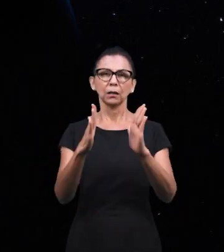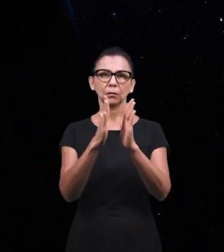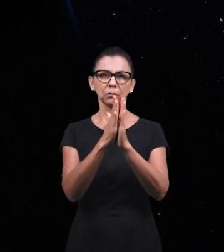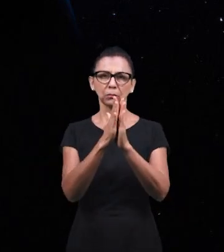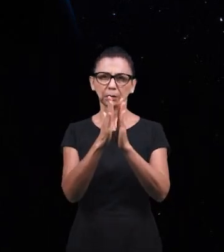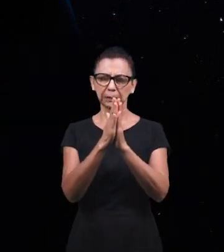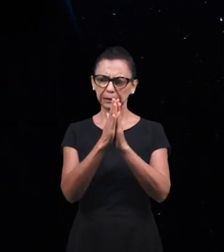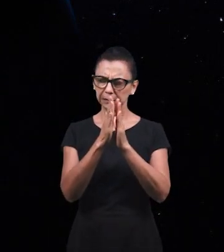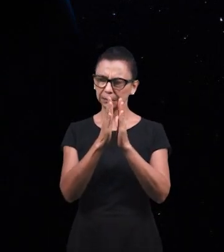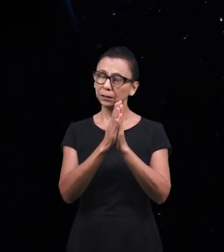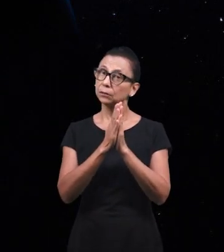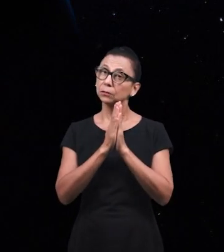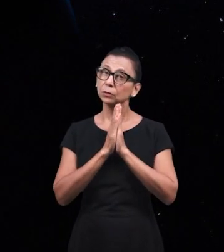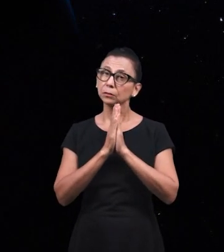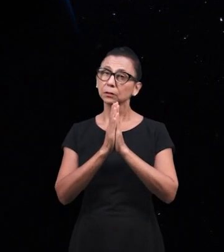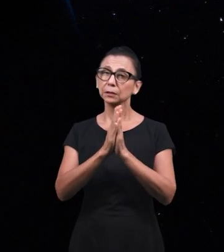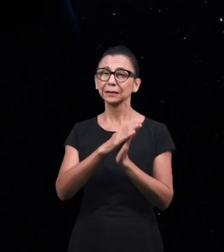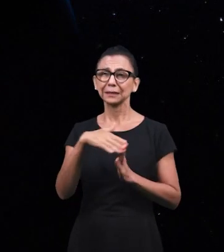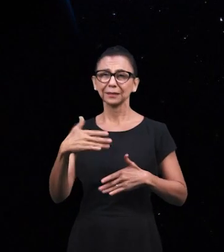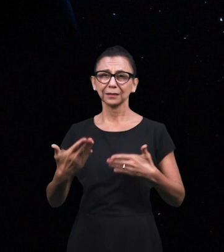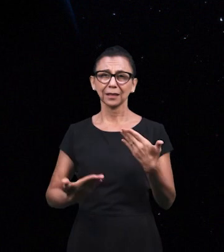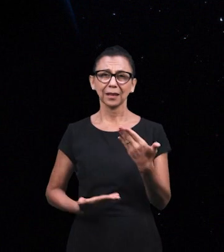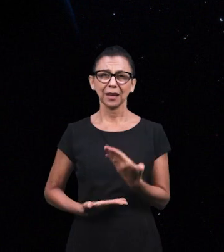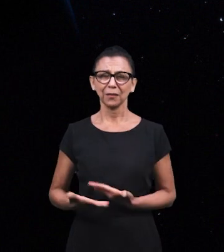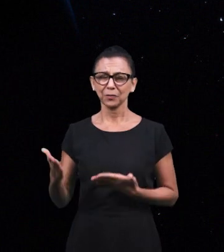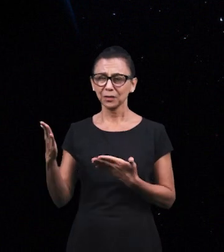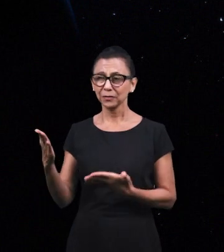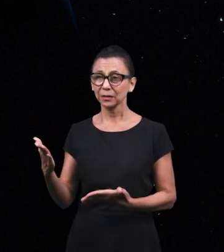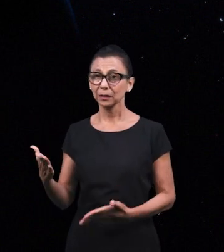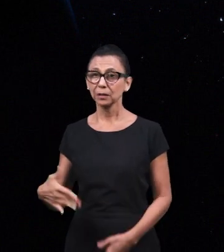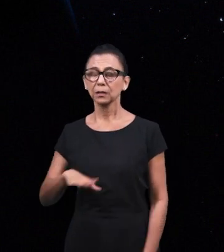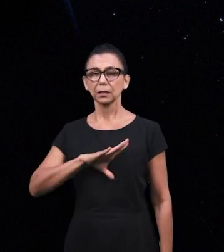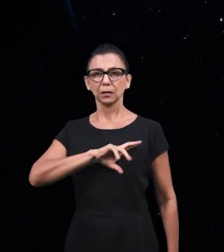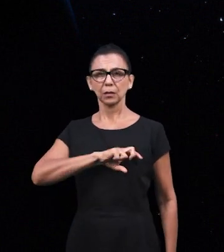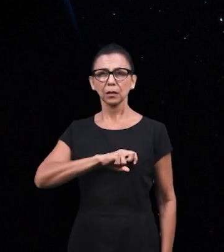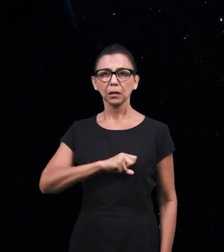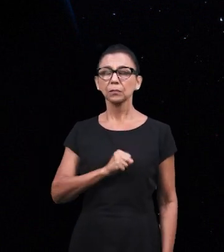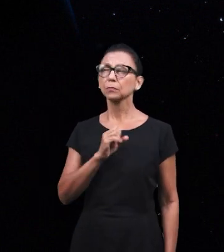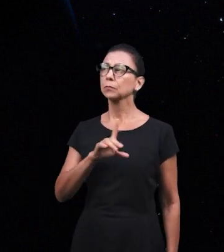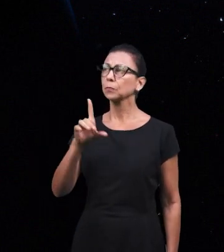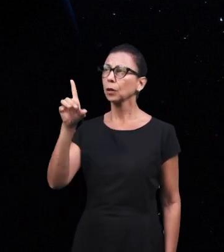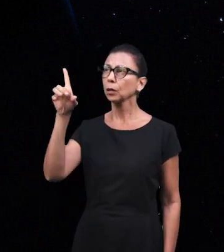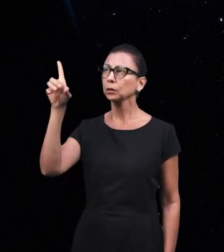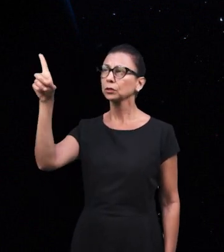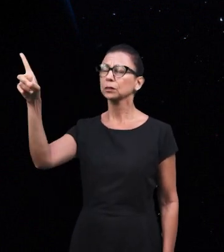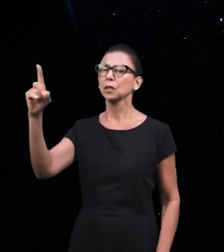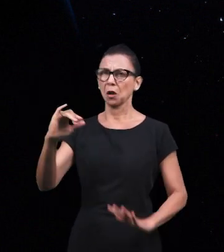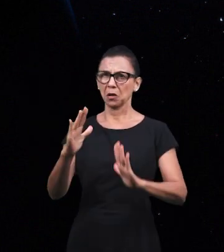Oração do Senhor.